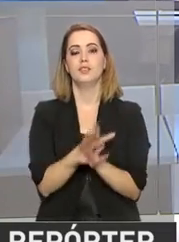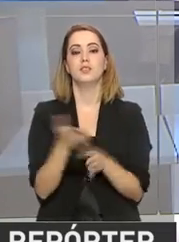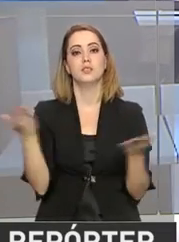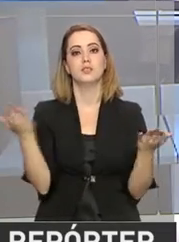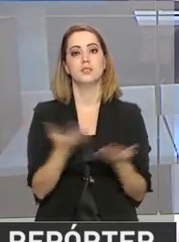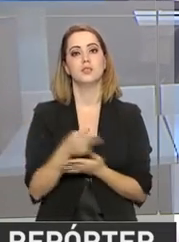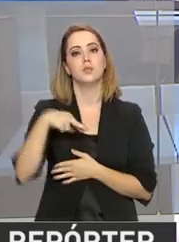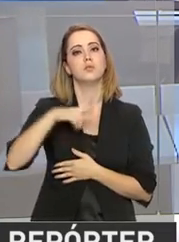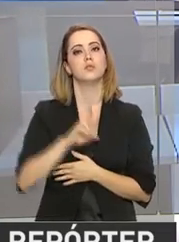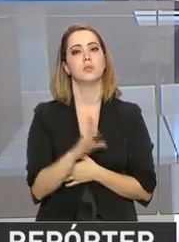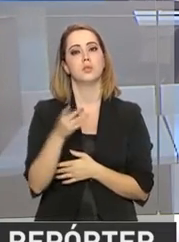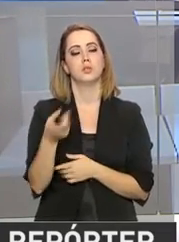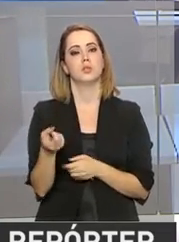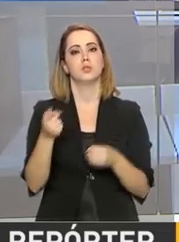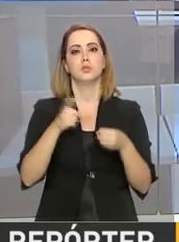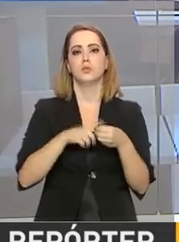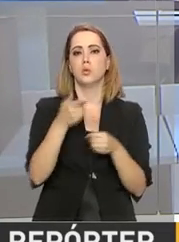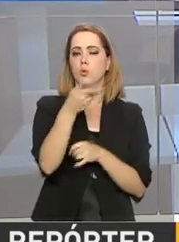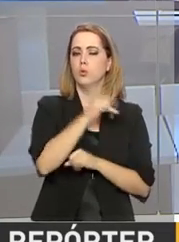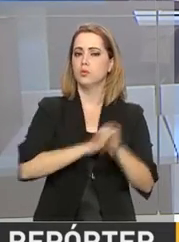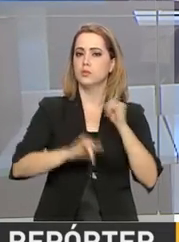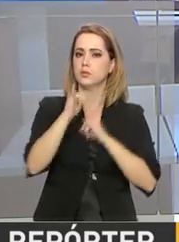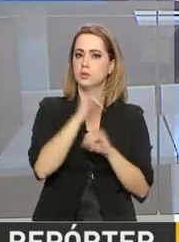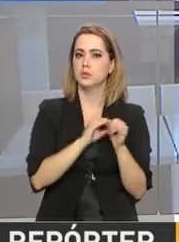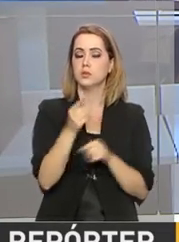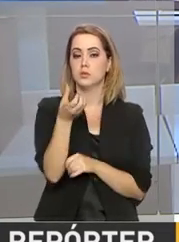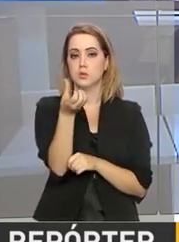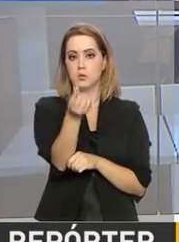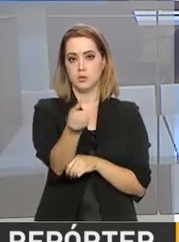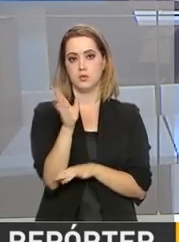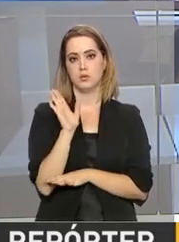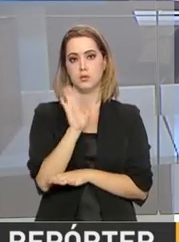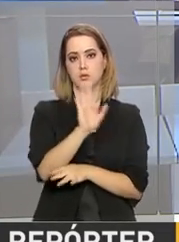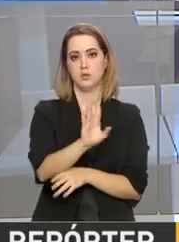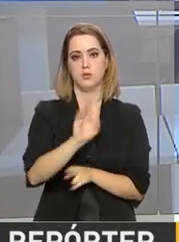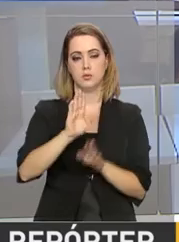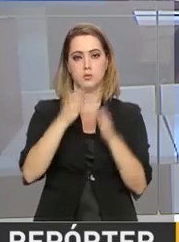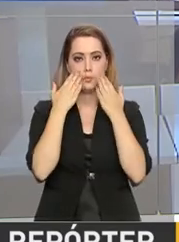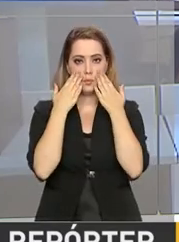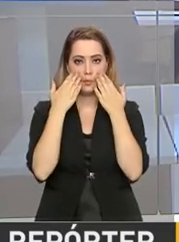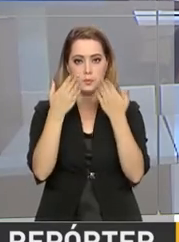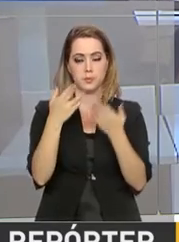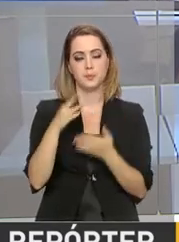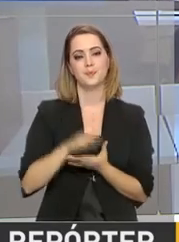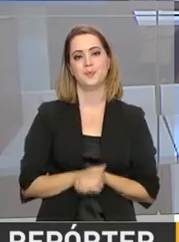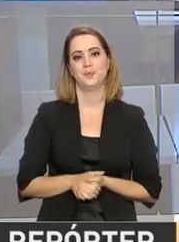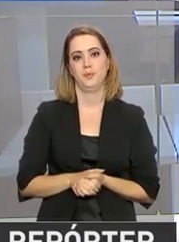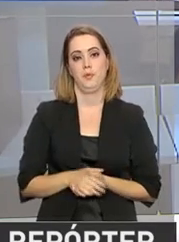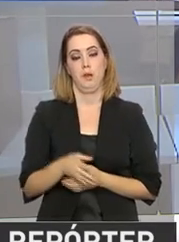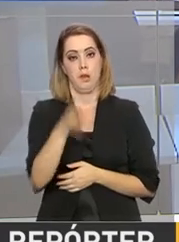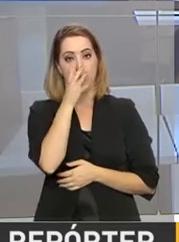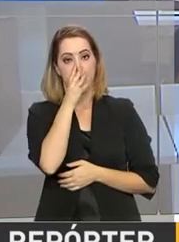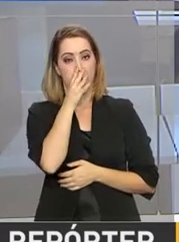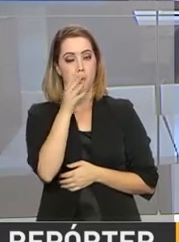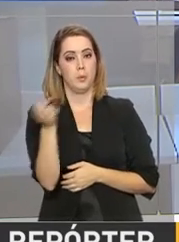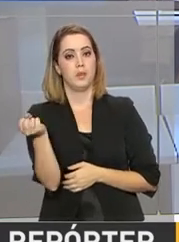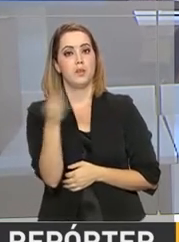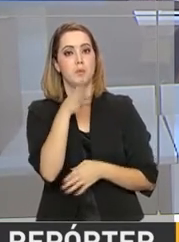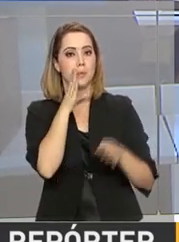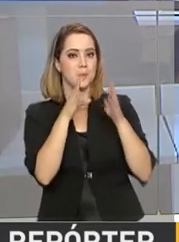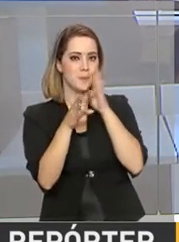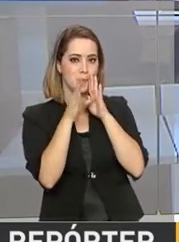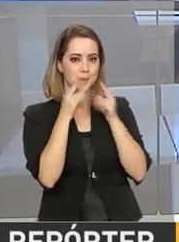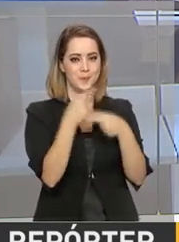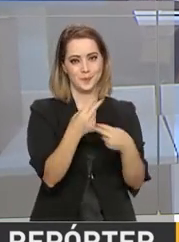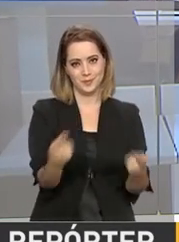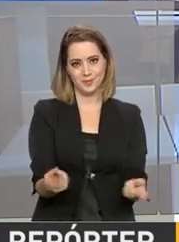do Repórter NBR. Voltamos a qualquer momento com outras informações ou às 18h na nossa próxima edição. Acompanhe também as novidades pelas